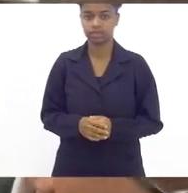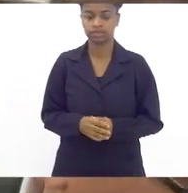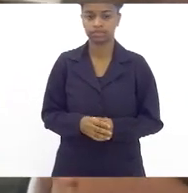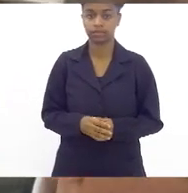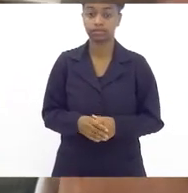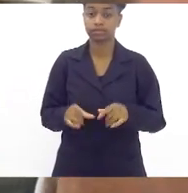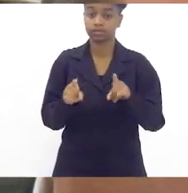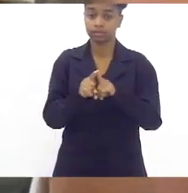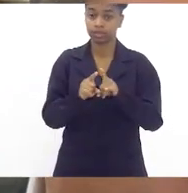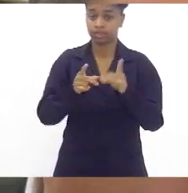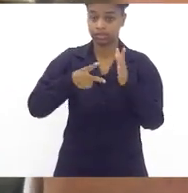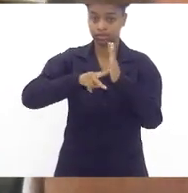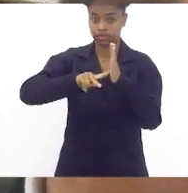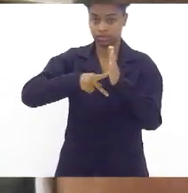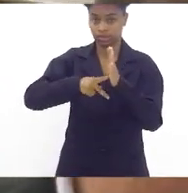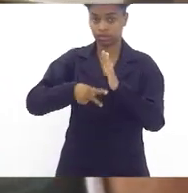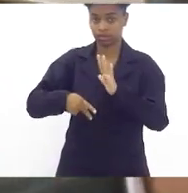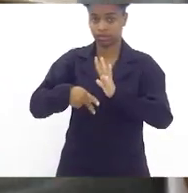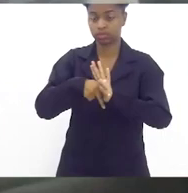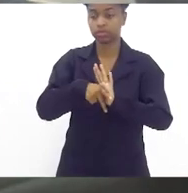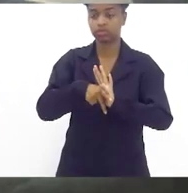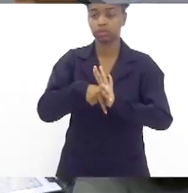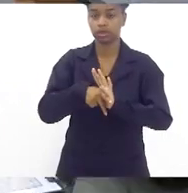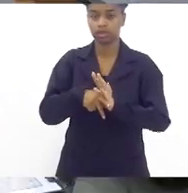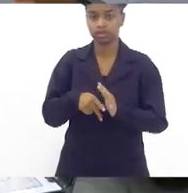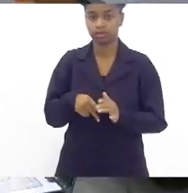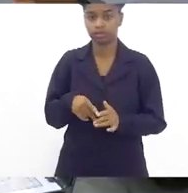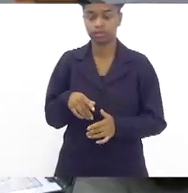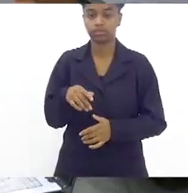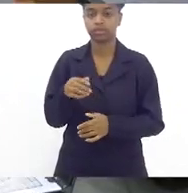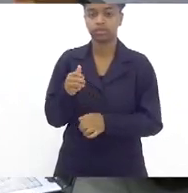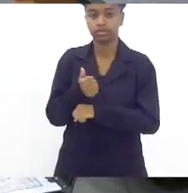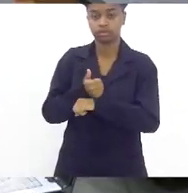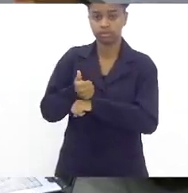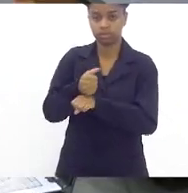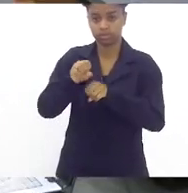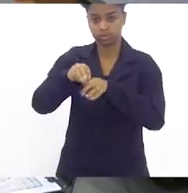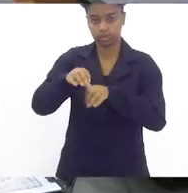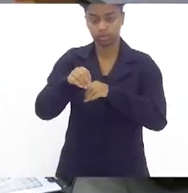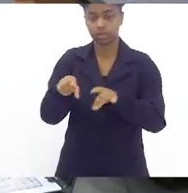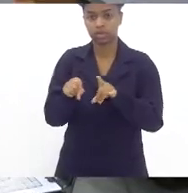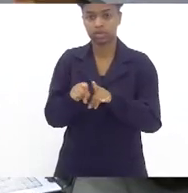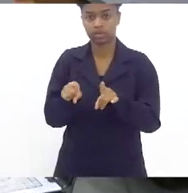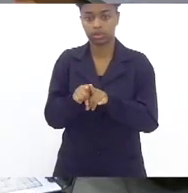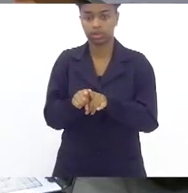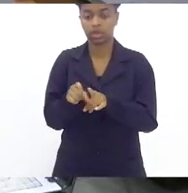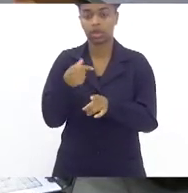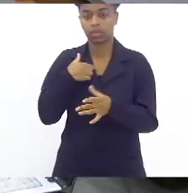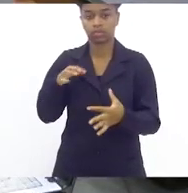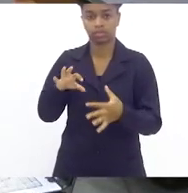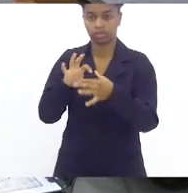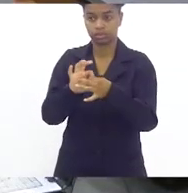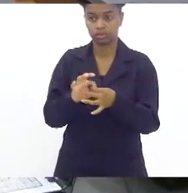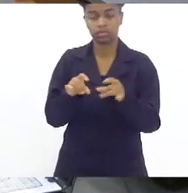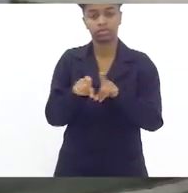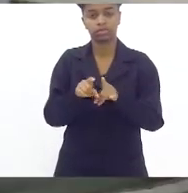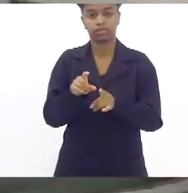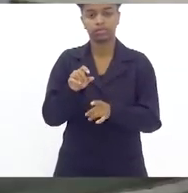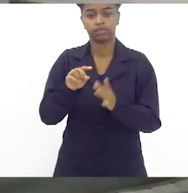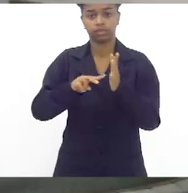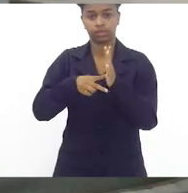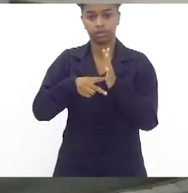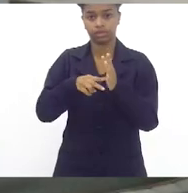aos sindicatos da Faetec é todos os profissionais de educação em especial sindicato Ao qual eu sou filiado ao Anderson sindicato nacional